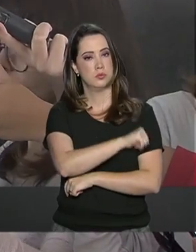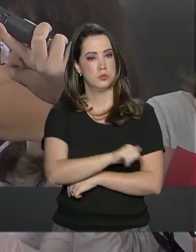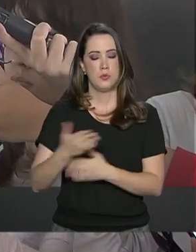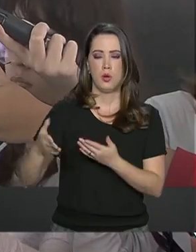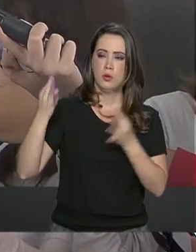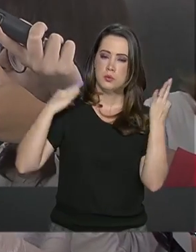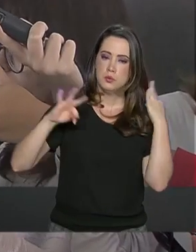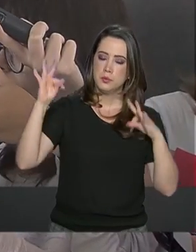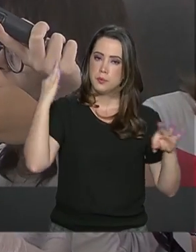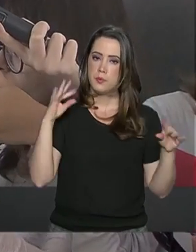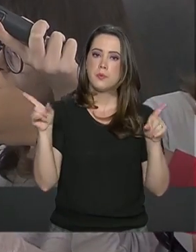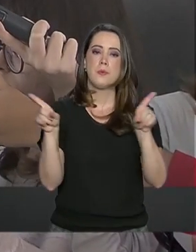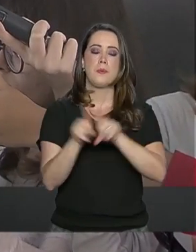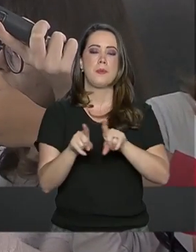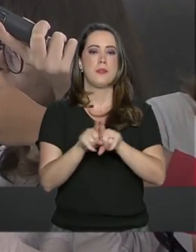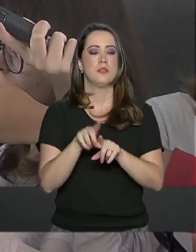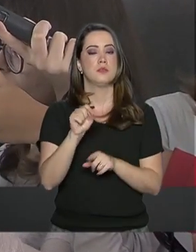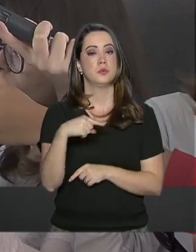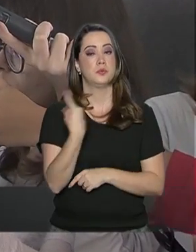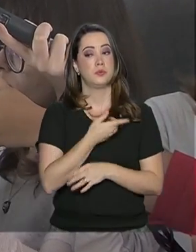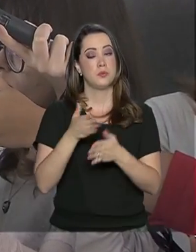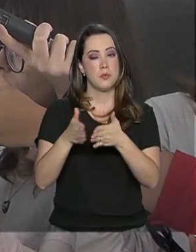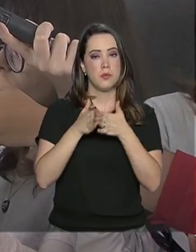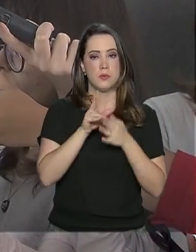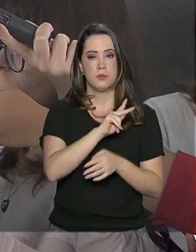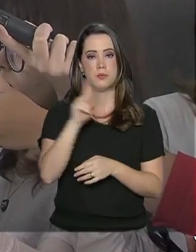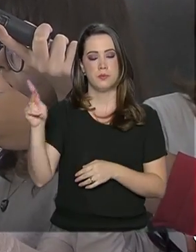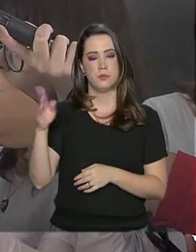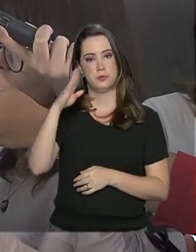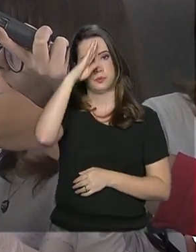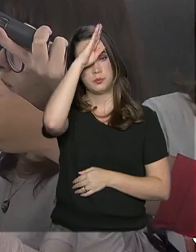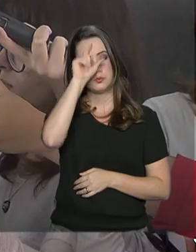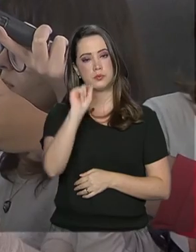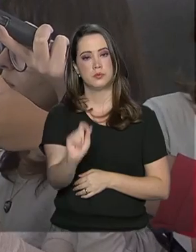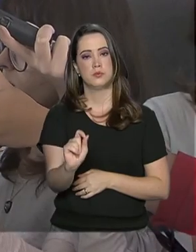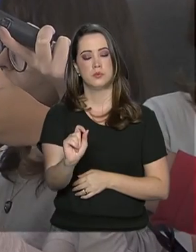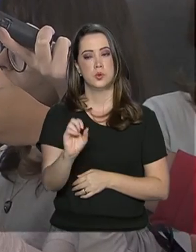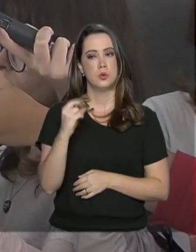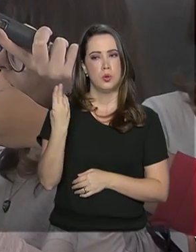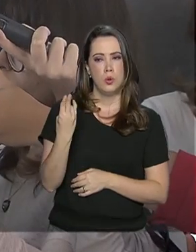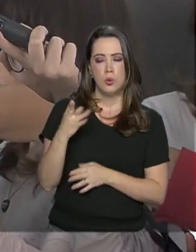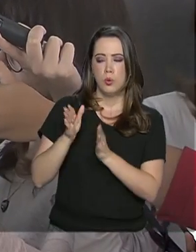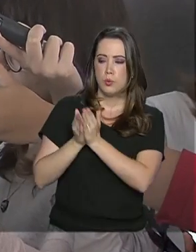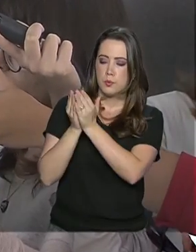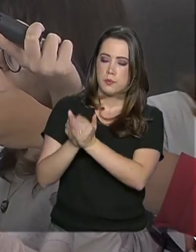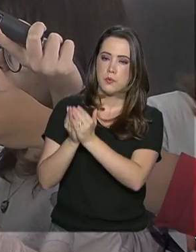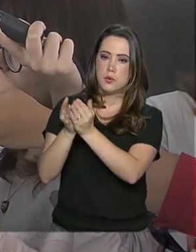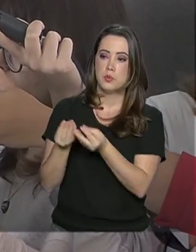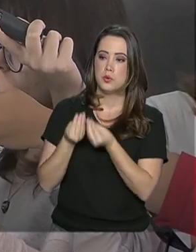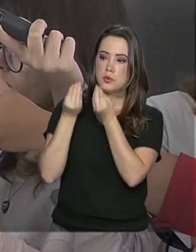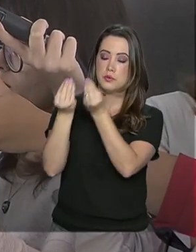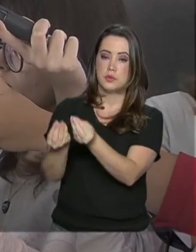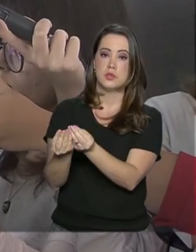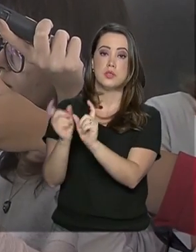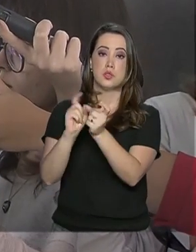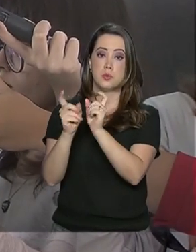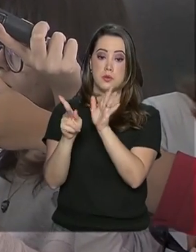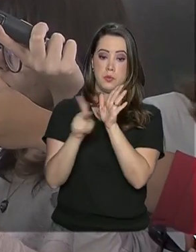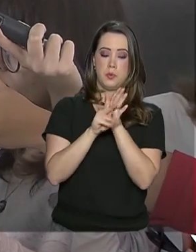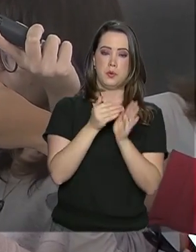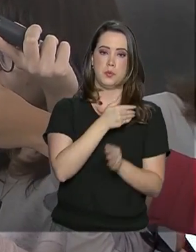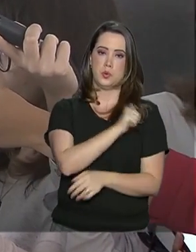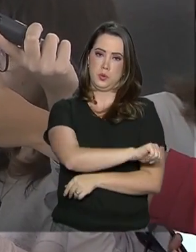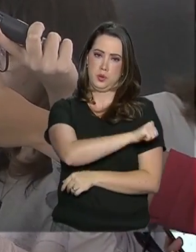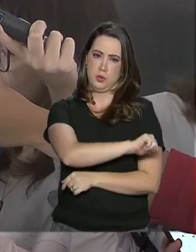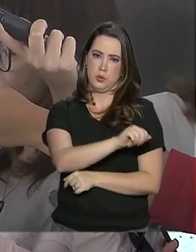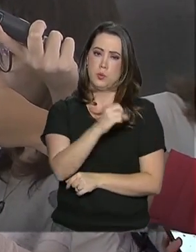para o turismo, e fiz um pedido ao presidente para que ou o Porto seja entregue à administração do Estado